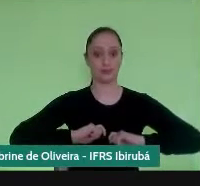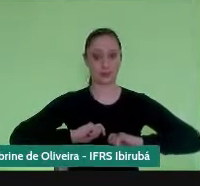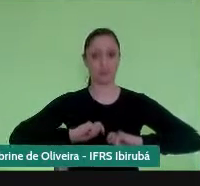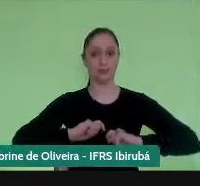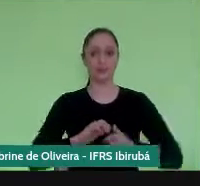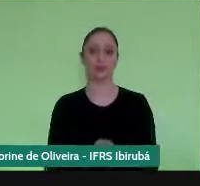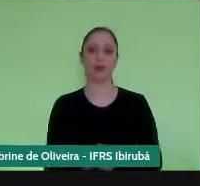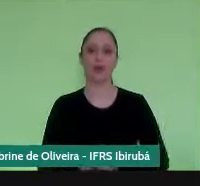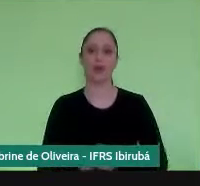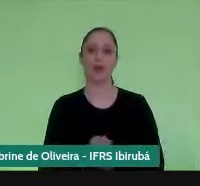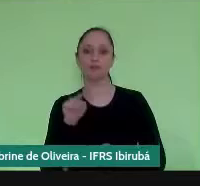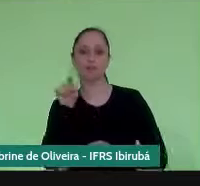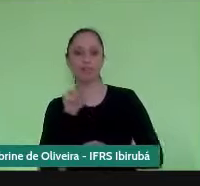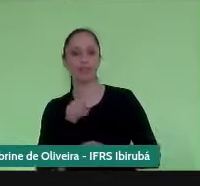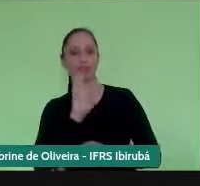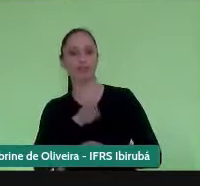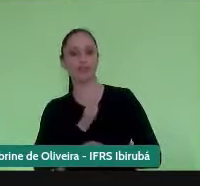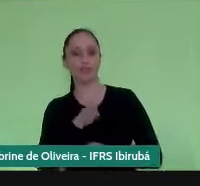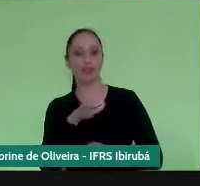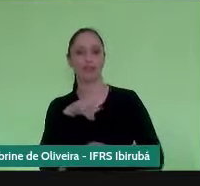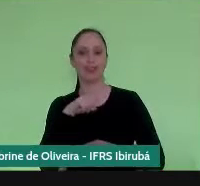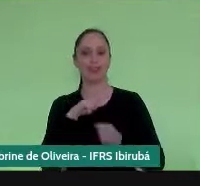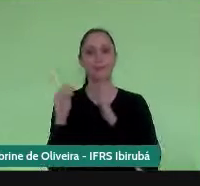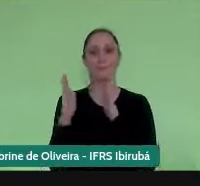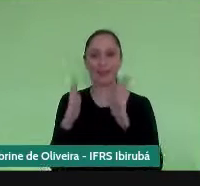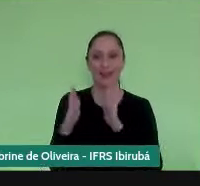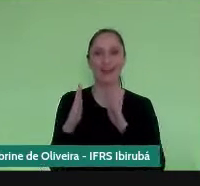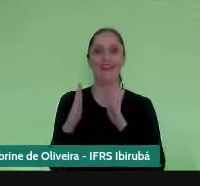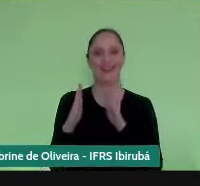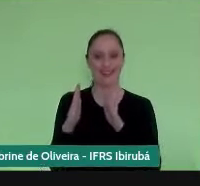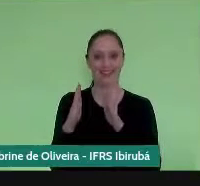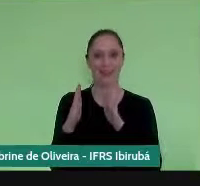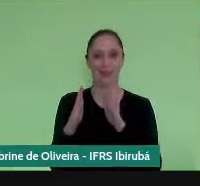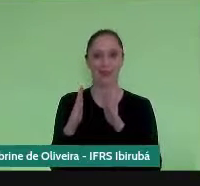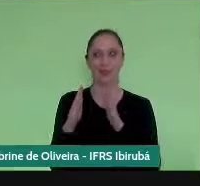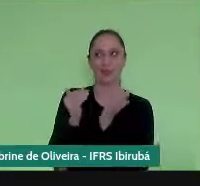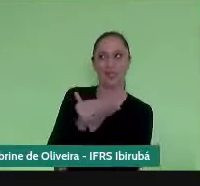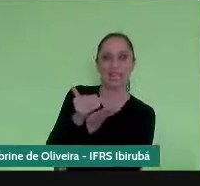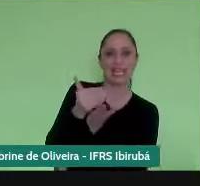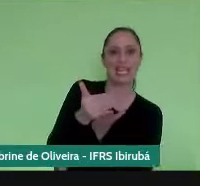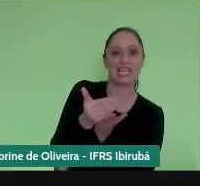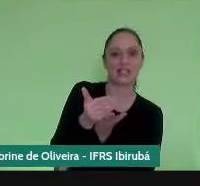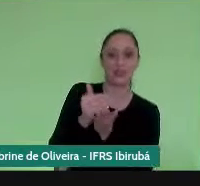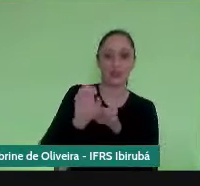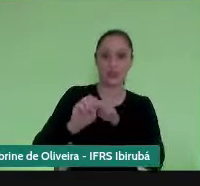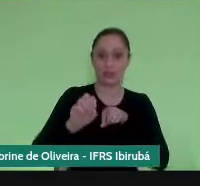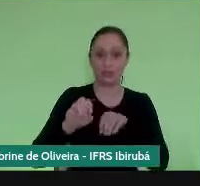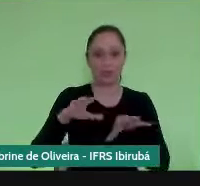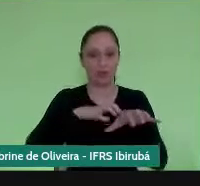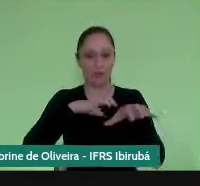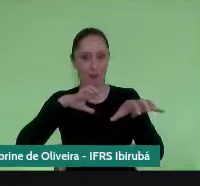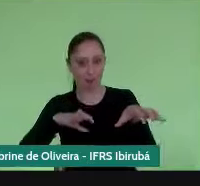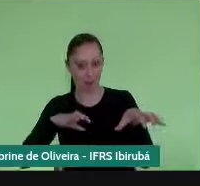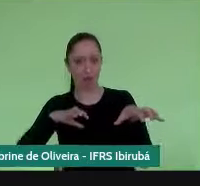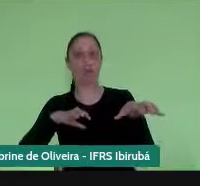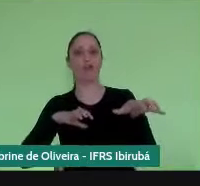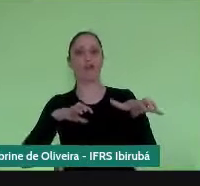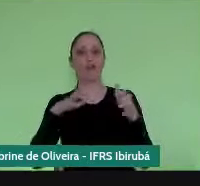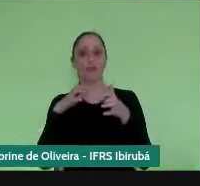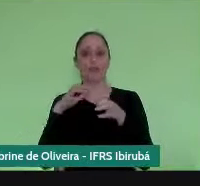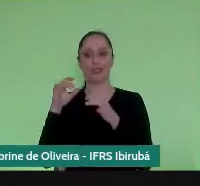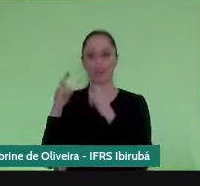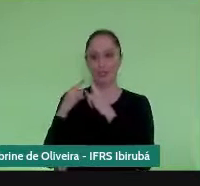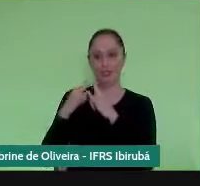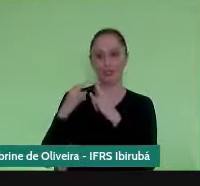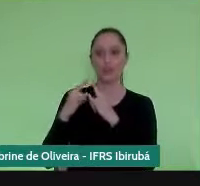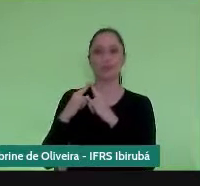primeira fase, vamos dizer assim, do ensino remoto, aquela fase inicial, emergencial, que as instituições passaram. Hoje